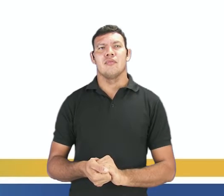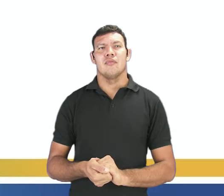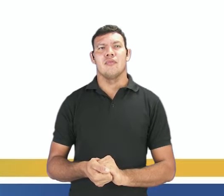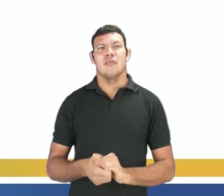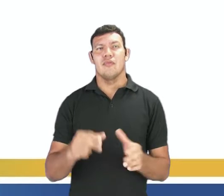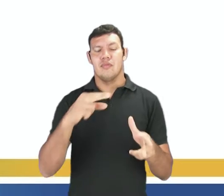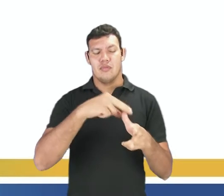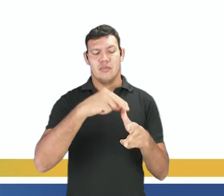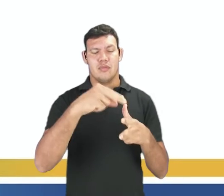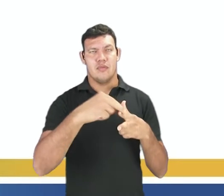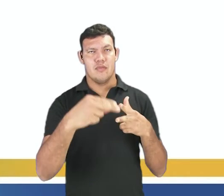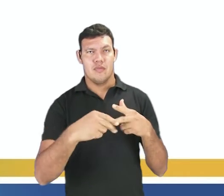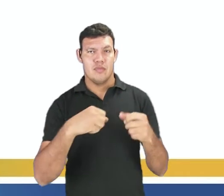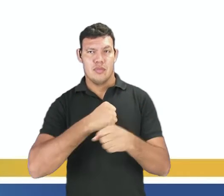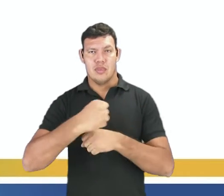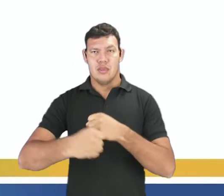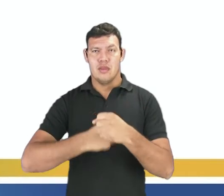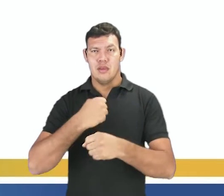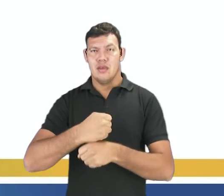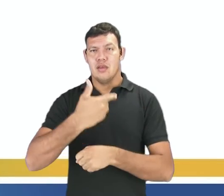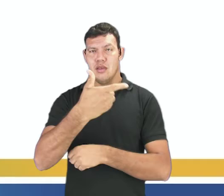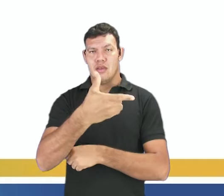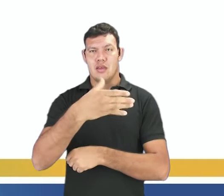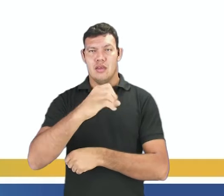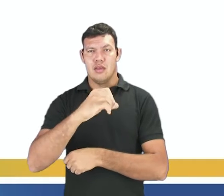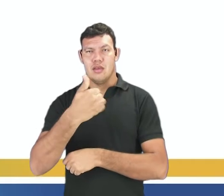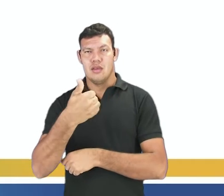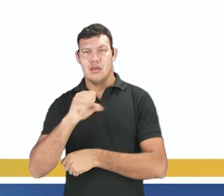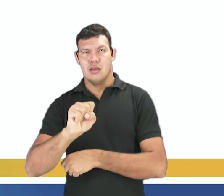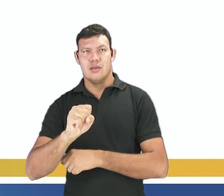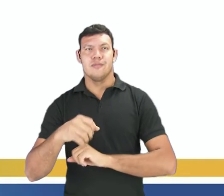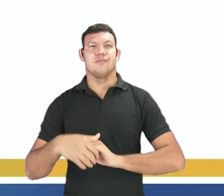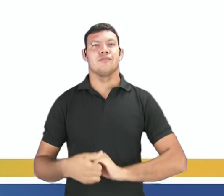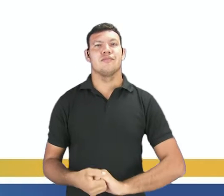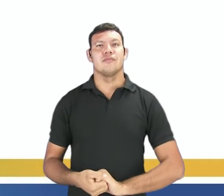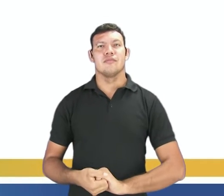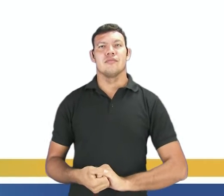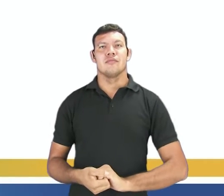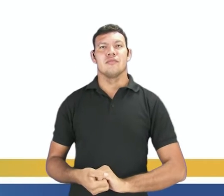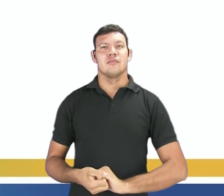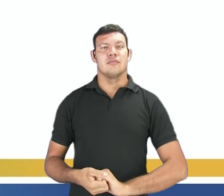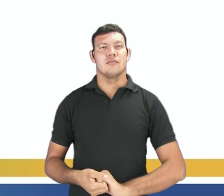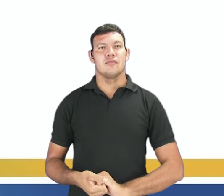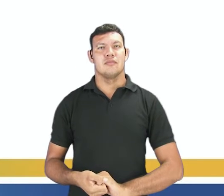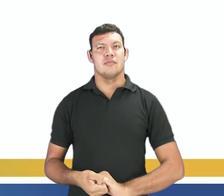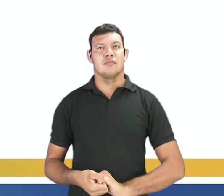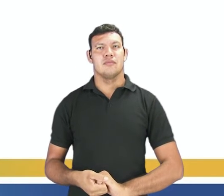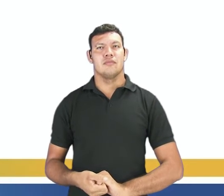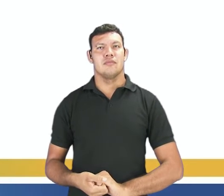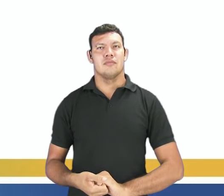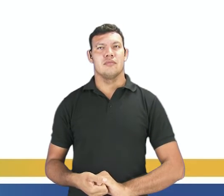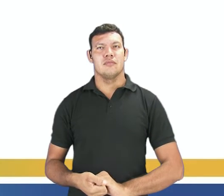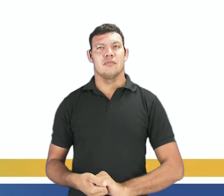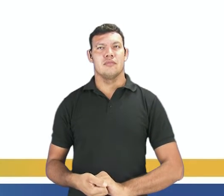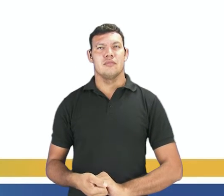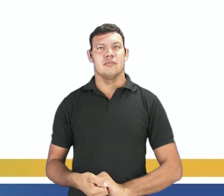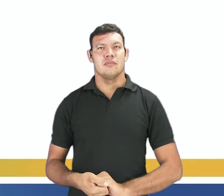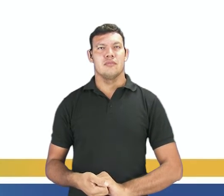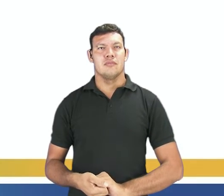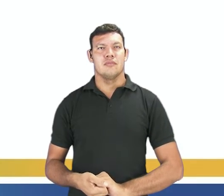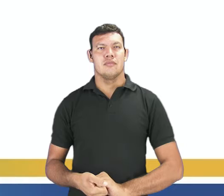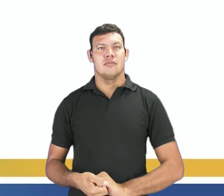Enem 2018. Don't write in English, they said. English is not your mother tongue.